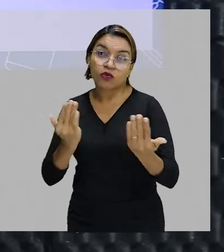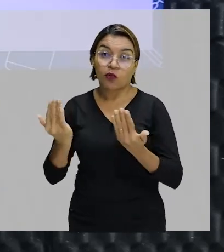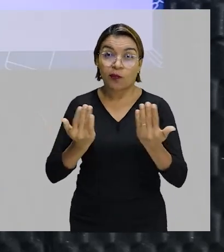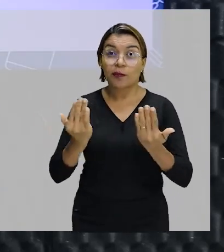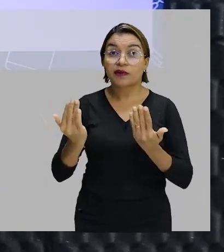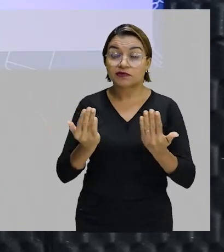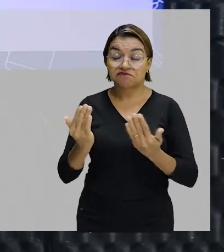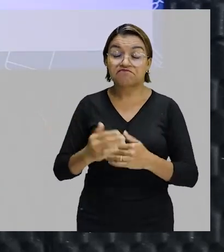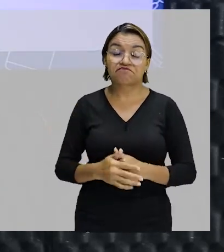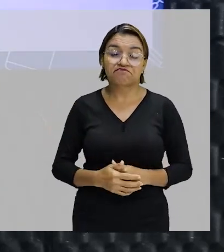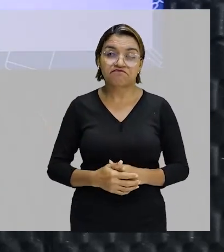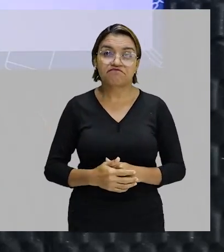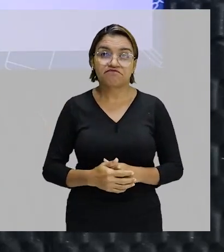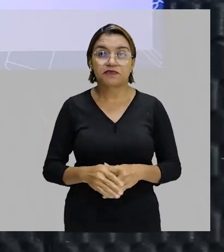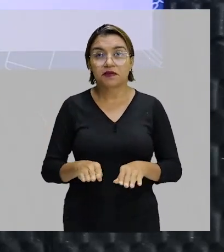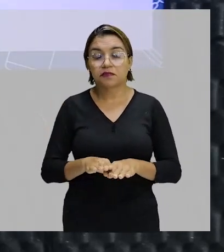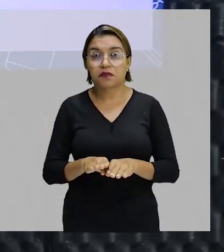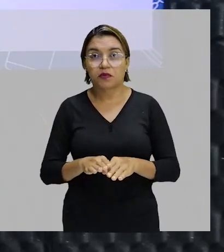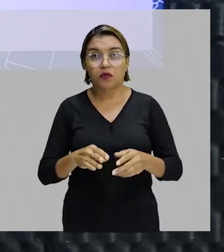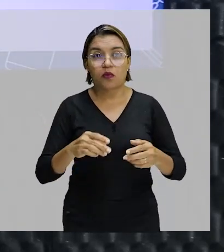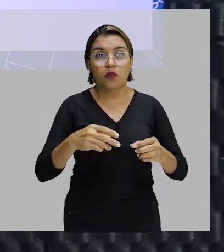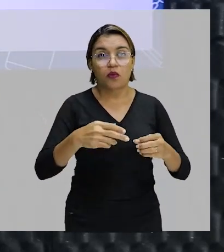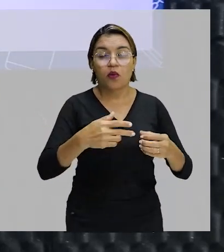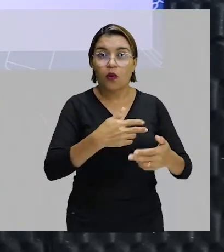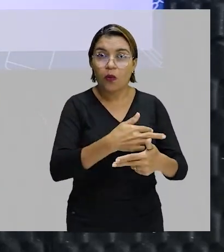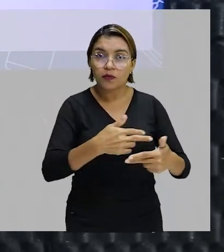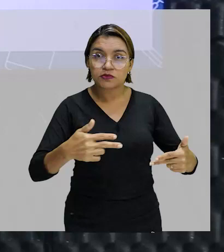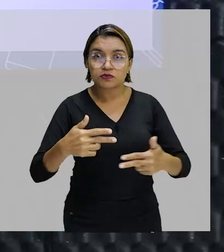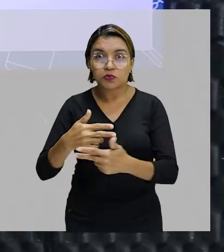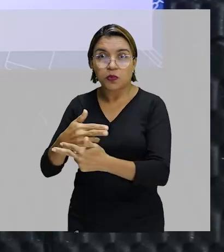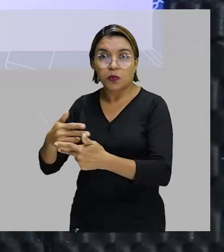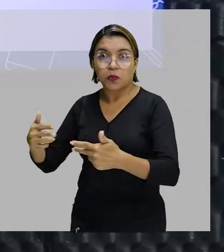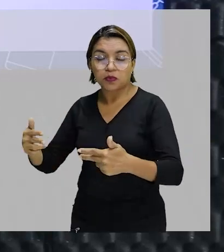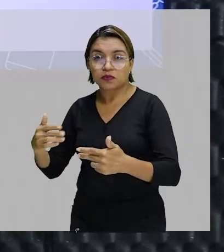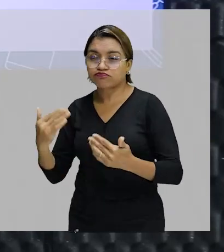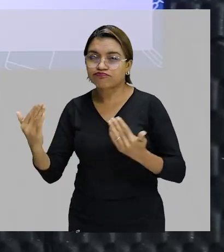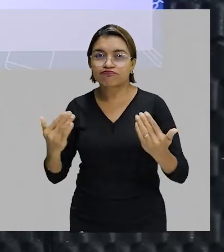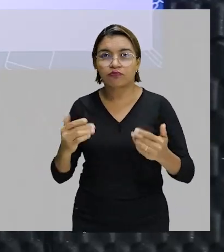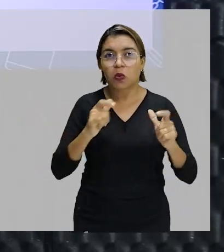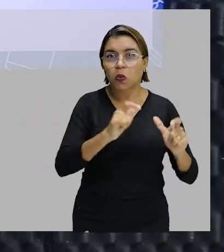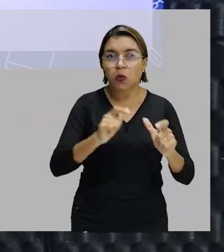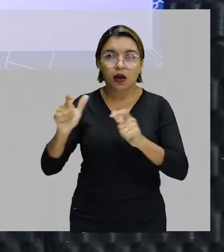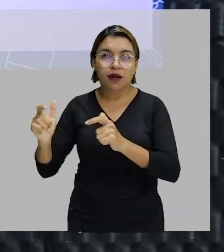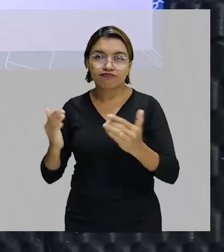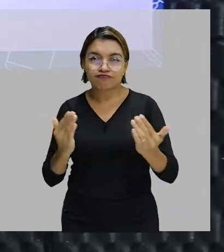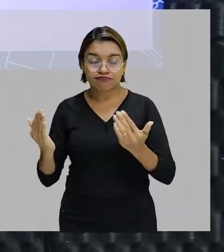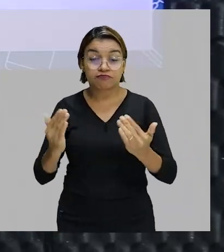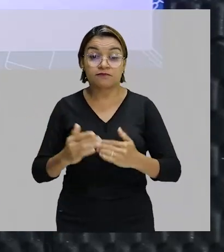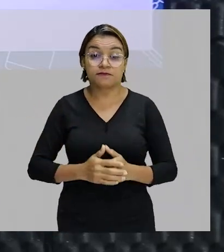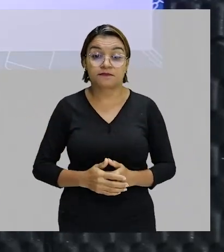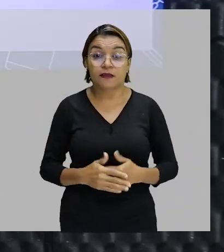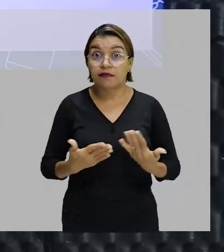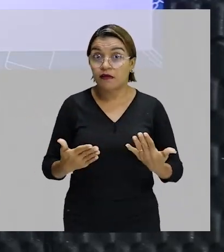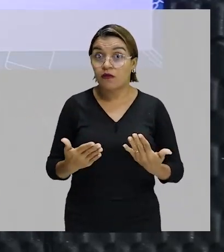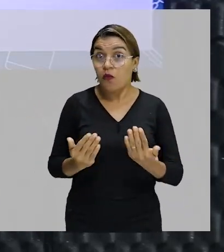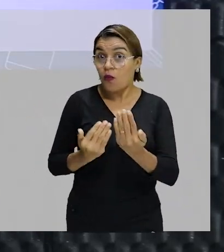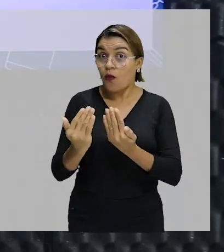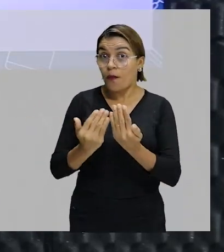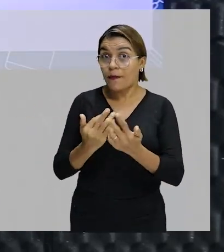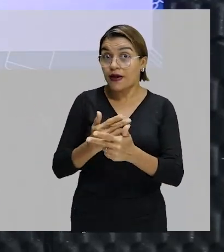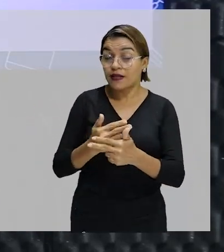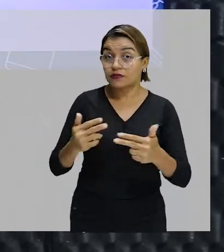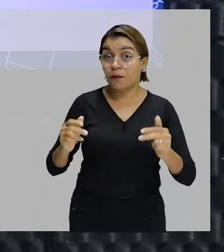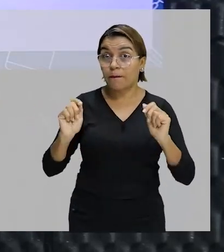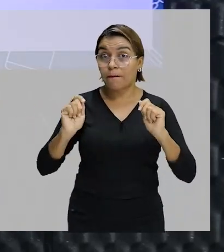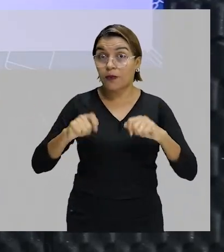uma outra forma, eu comparo um objeto com outro objeto, um lugar com outro e assim por diante. Então, as comparações, elas podem